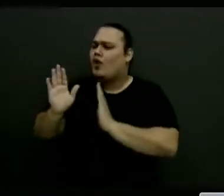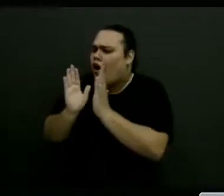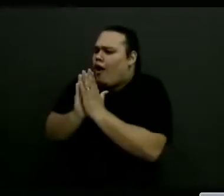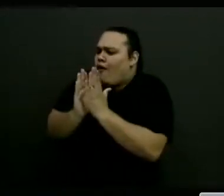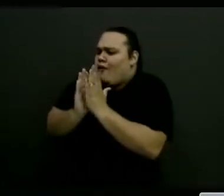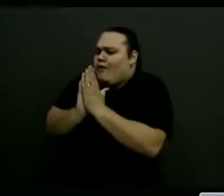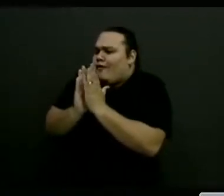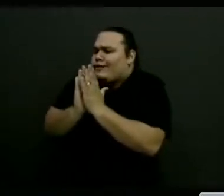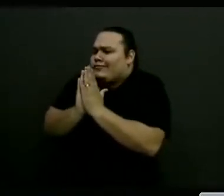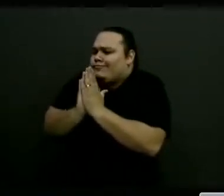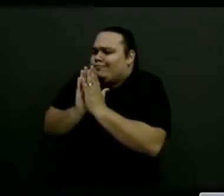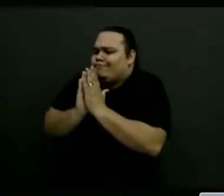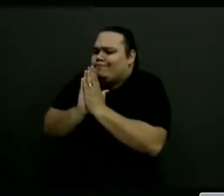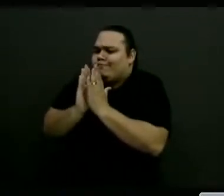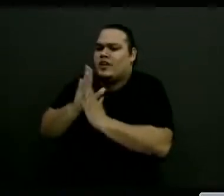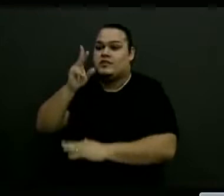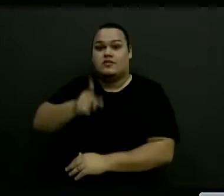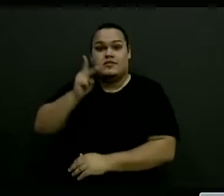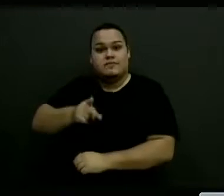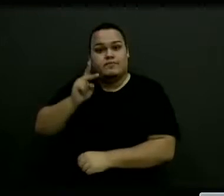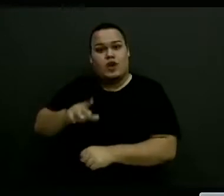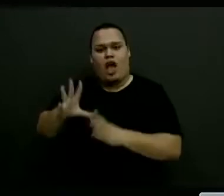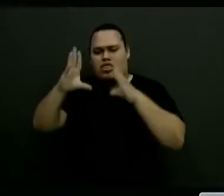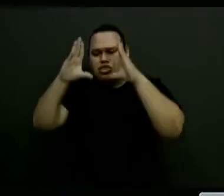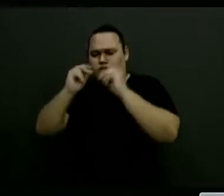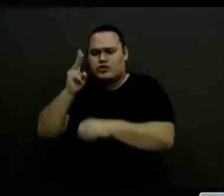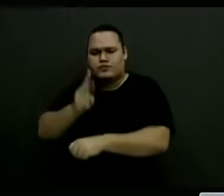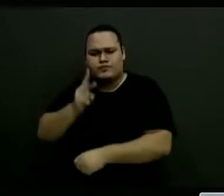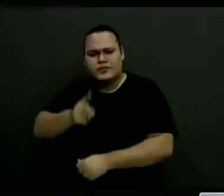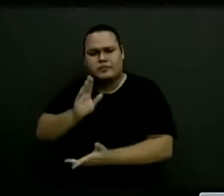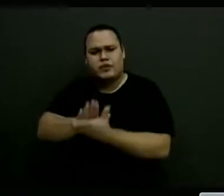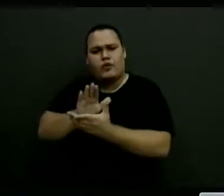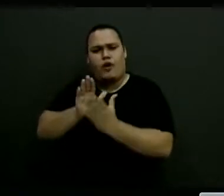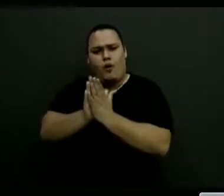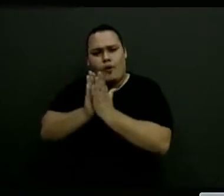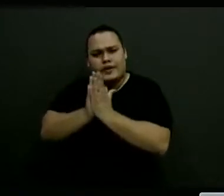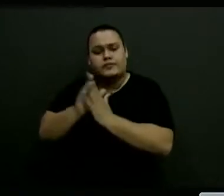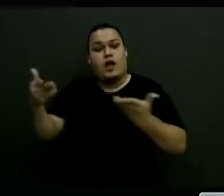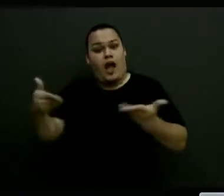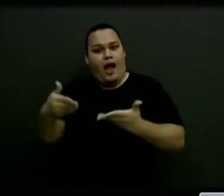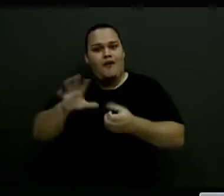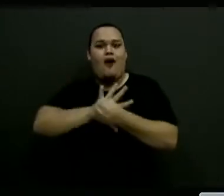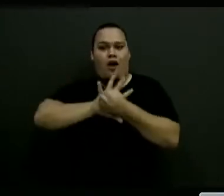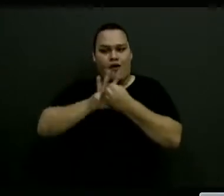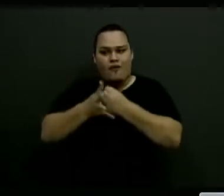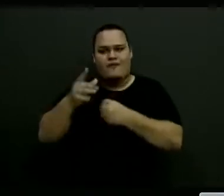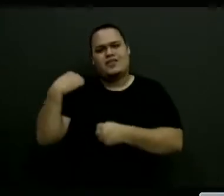Em tempos de quarentena provocados por este vírus, se torna necessário